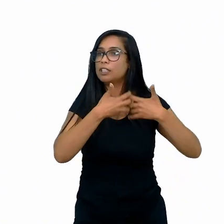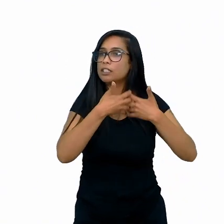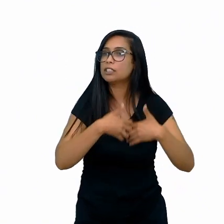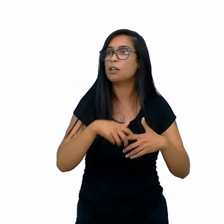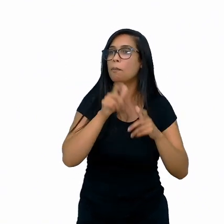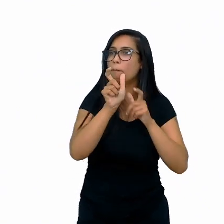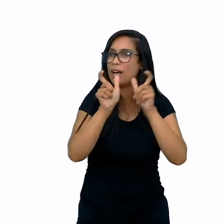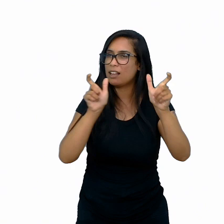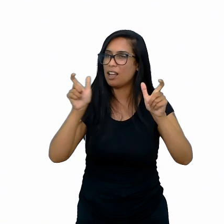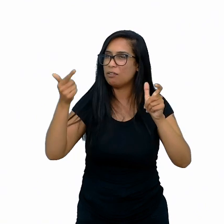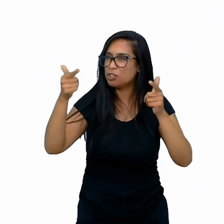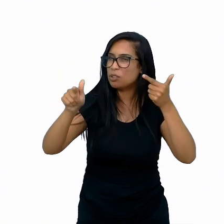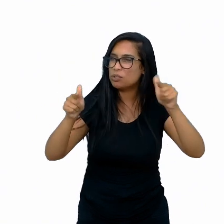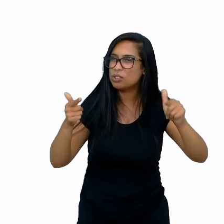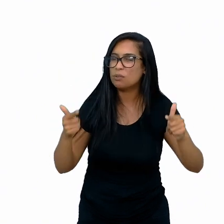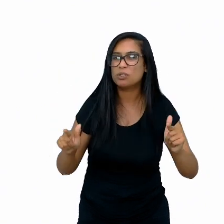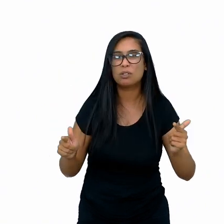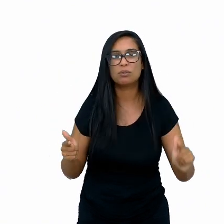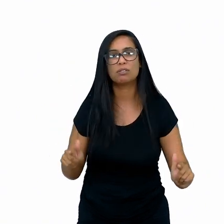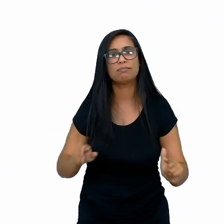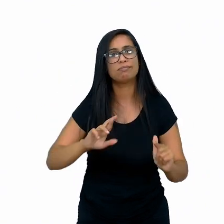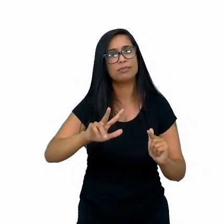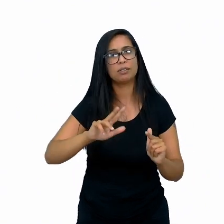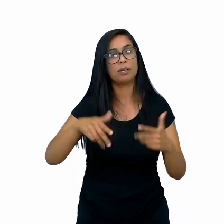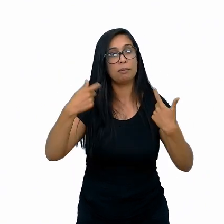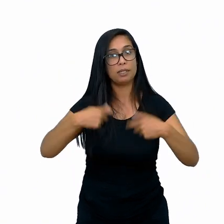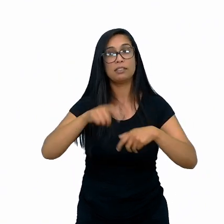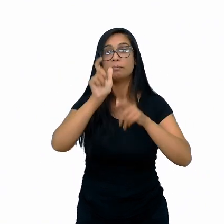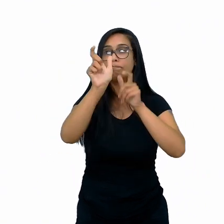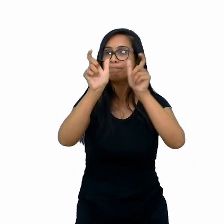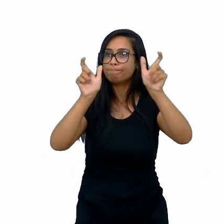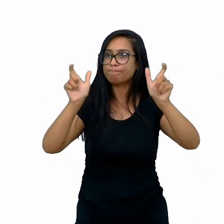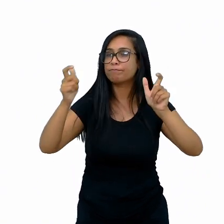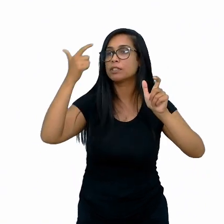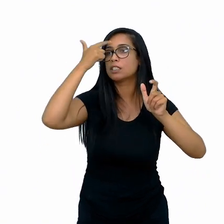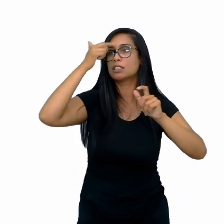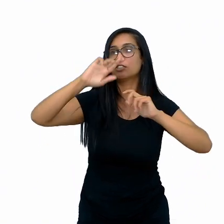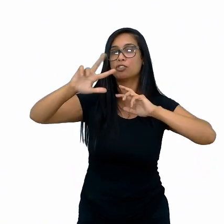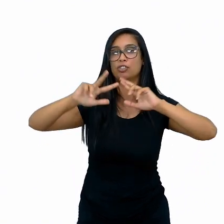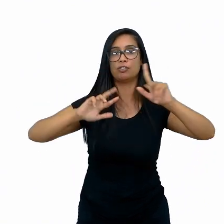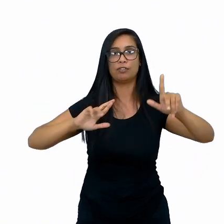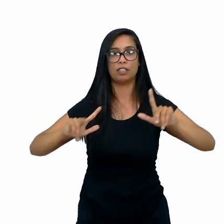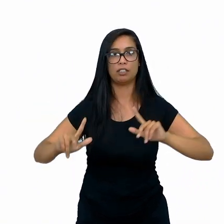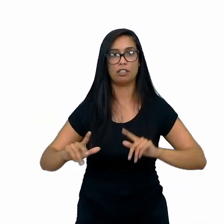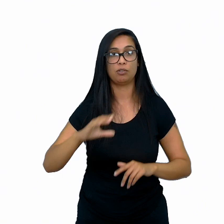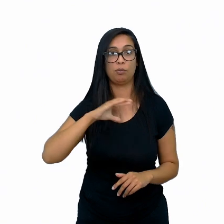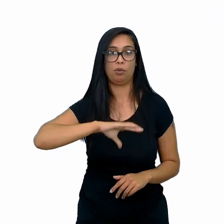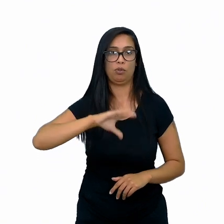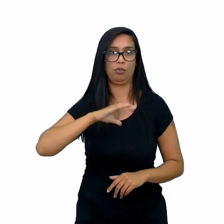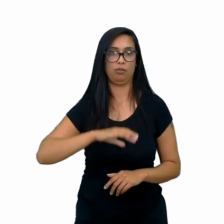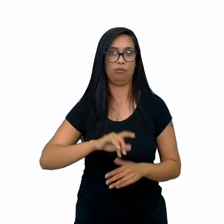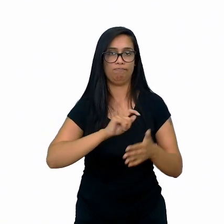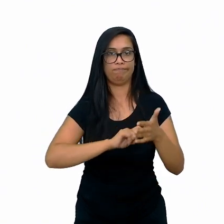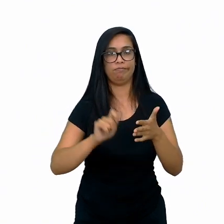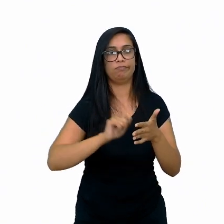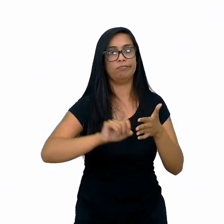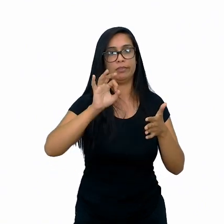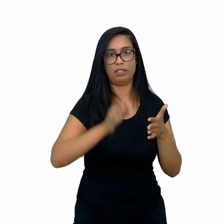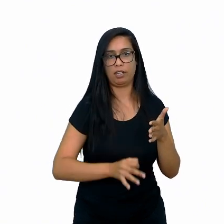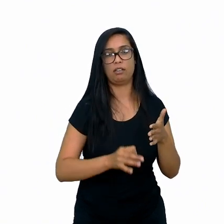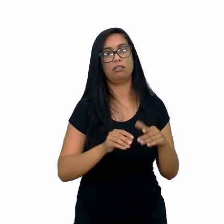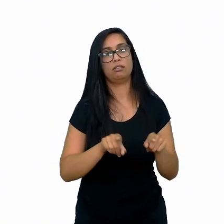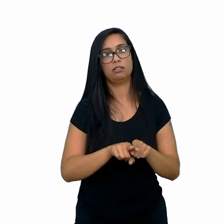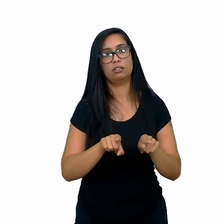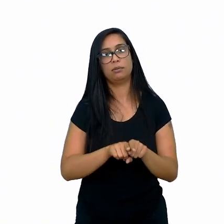palavras e também fazendo ajustes ortográficos que identificarem. Podemos